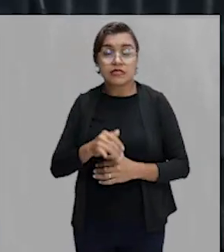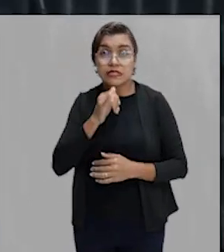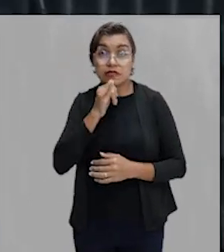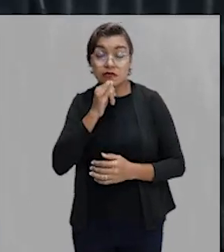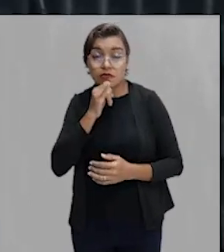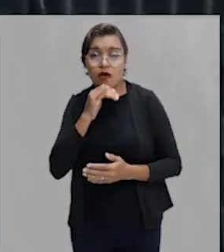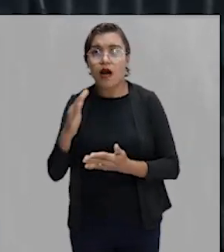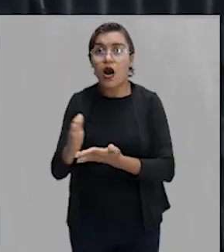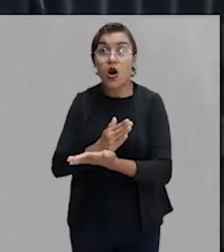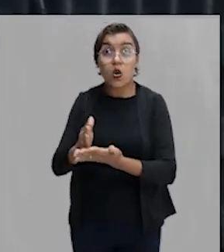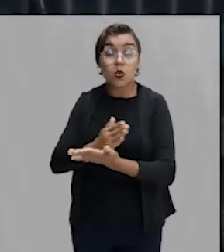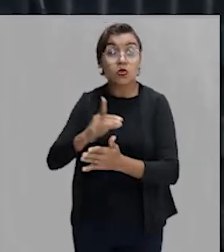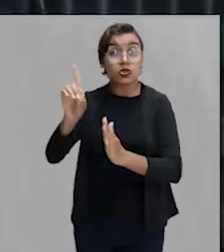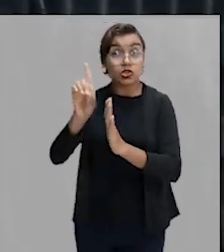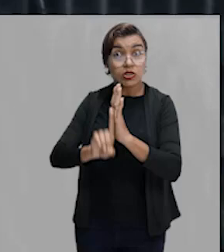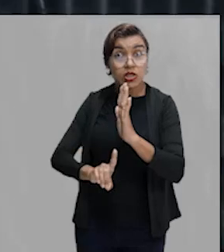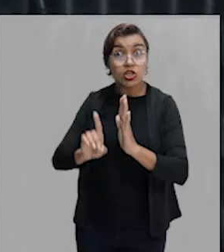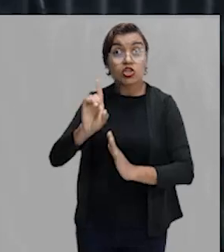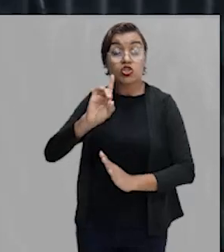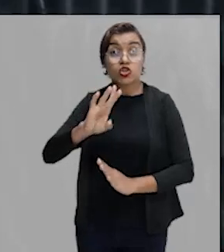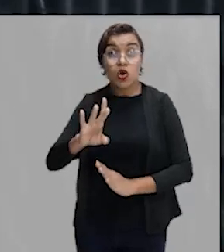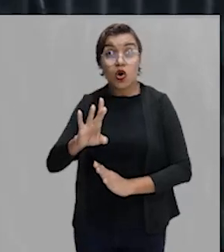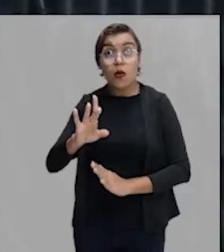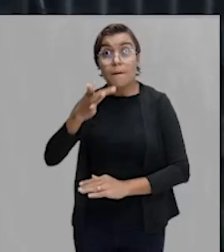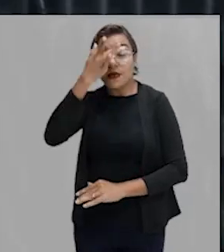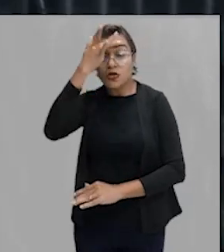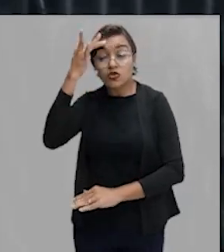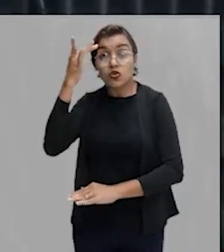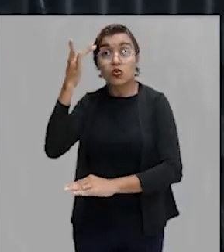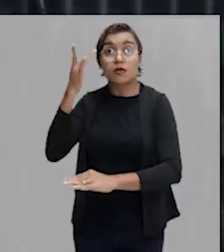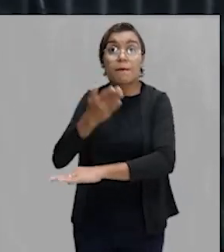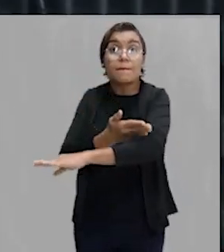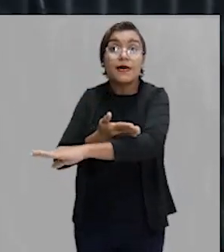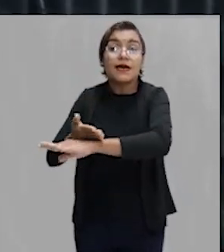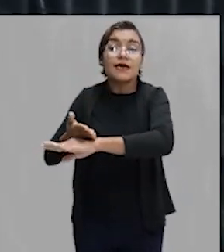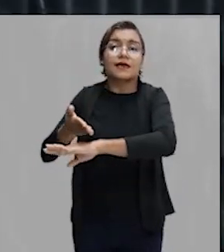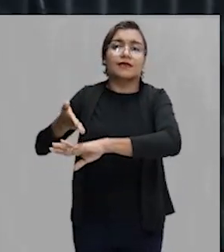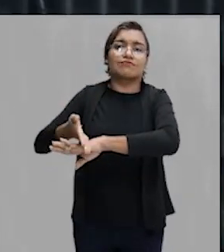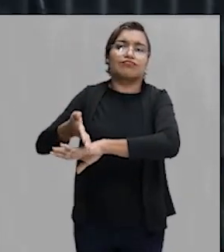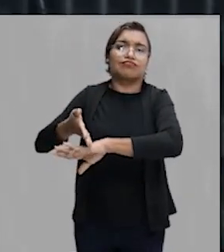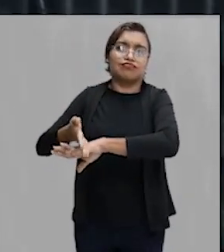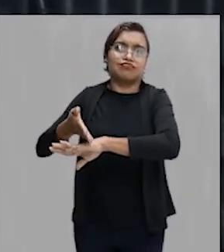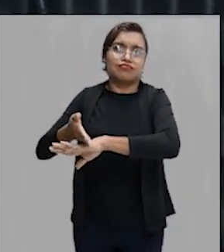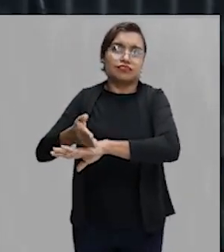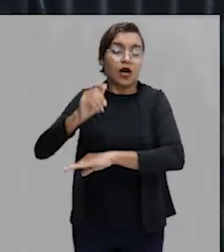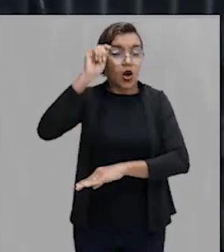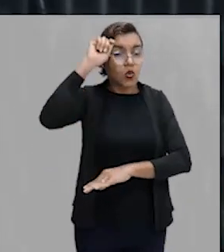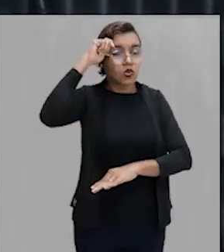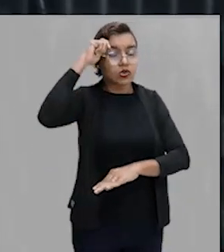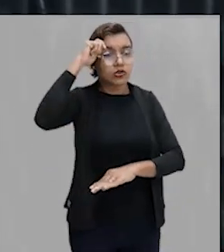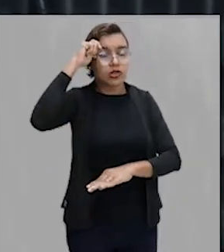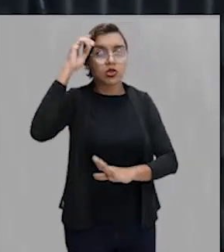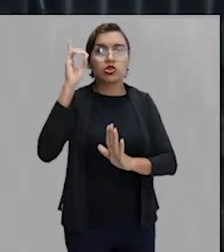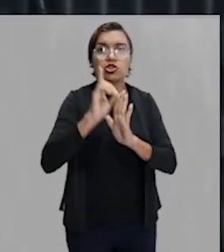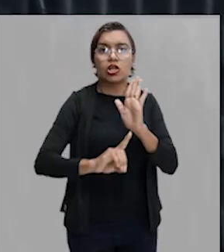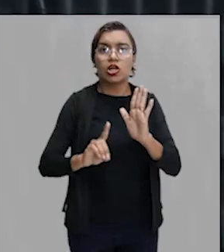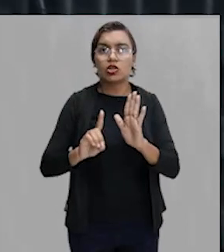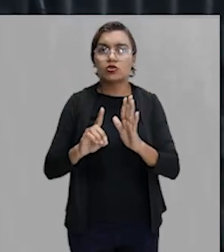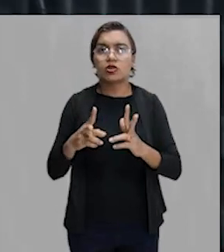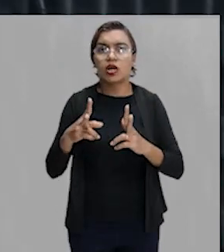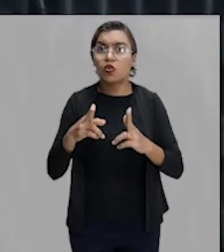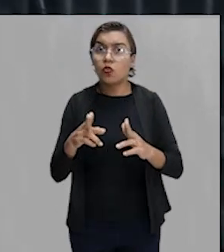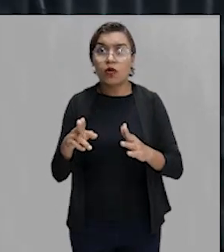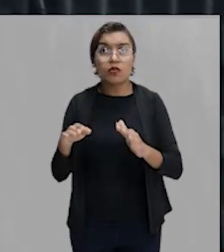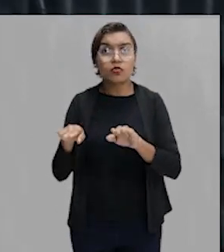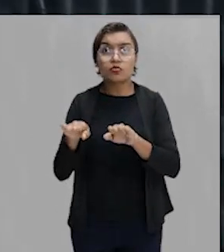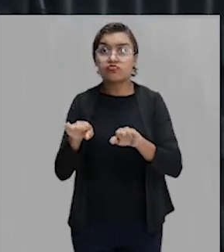também eram direitos exclusivos para a população branca. Os negros não tinham os mesmos direitos que os brancos. A gente está falando dos Estados Unidos,